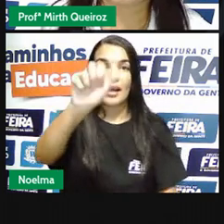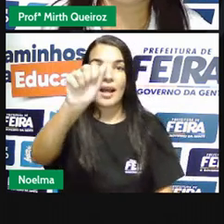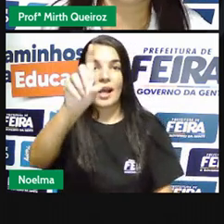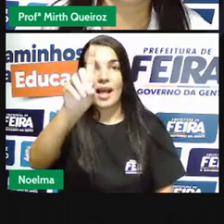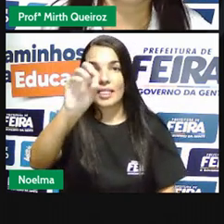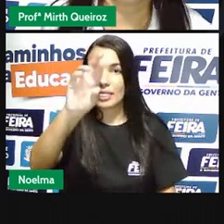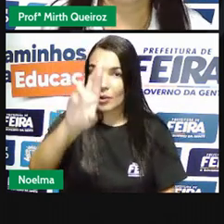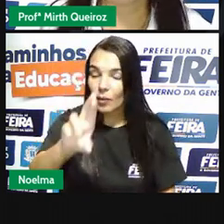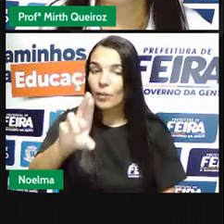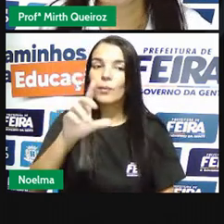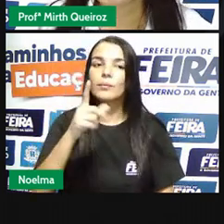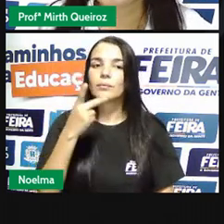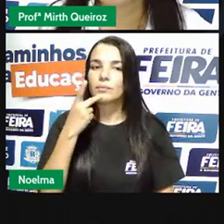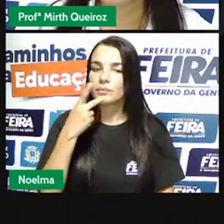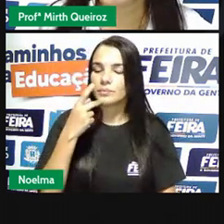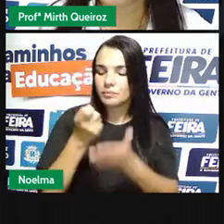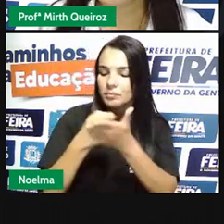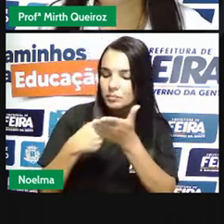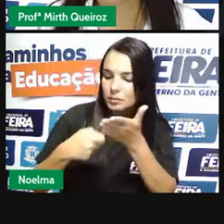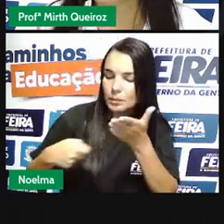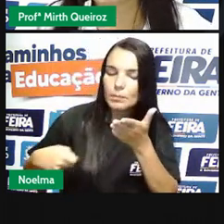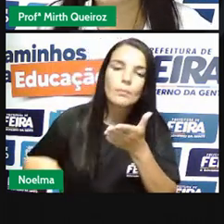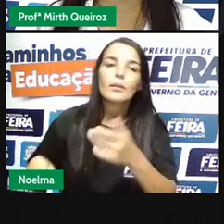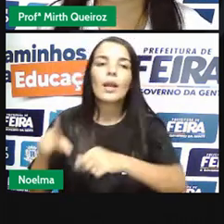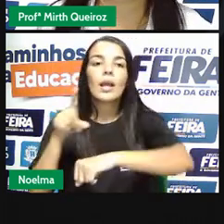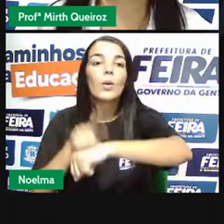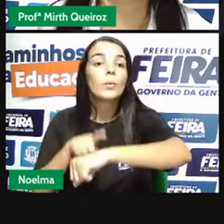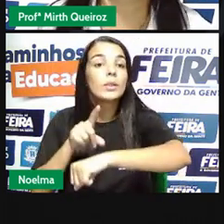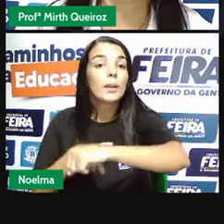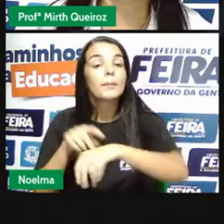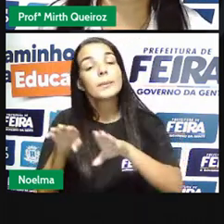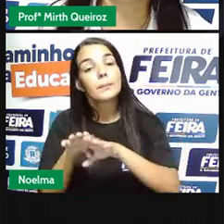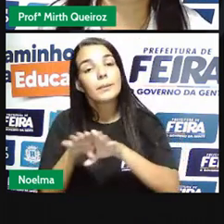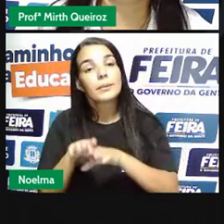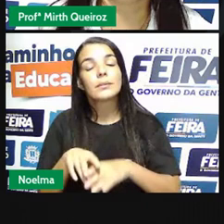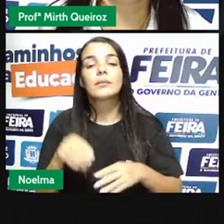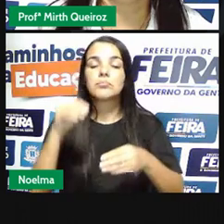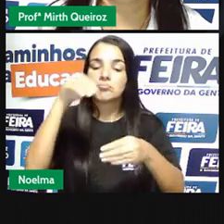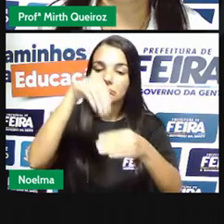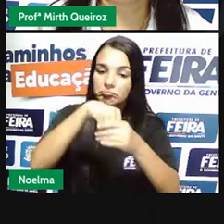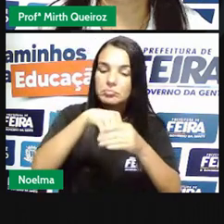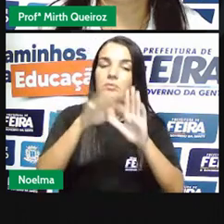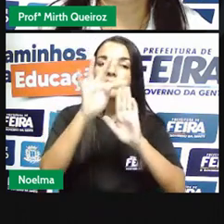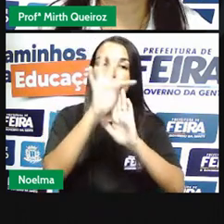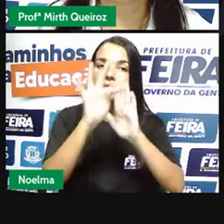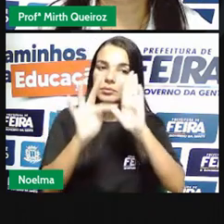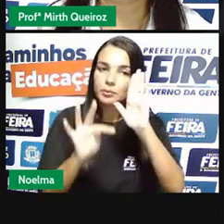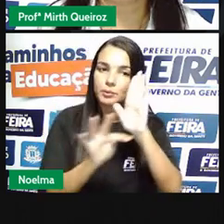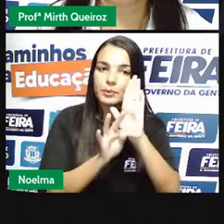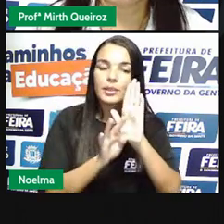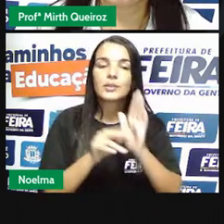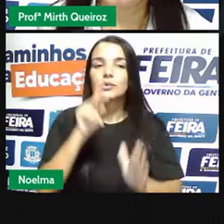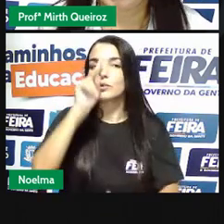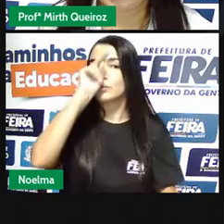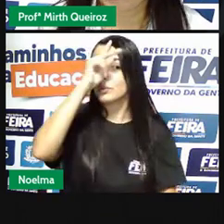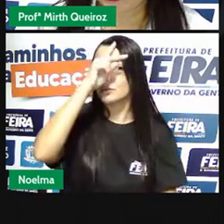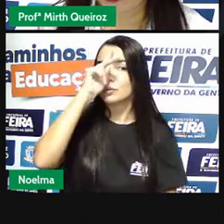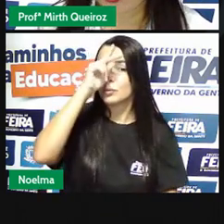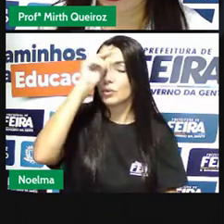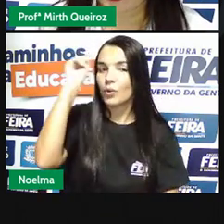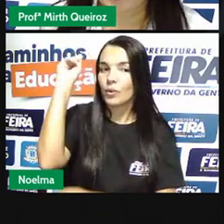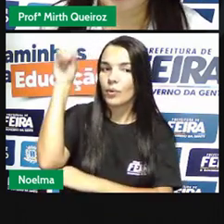sem narrador e o tempo né quando foi que aconteceu tudo isso aí vai estar presente aí